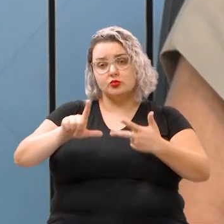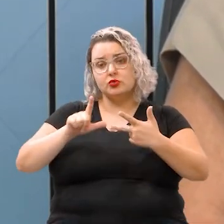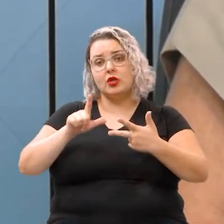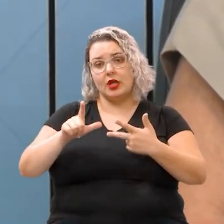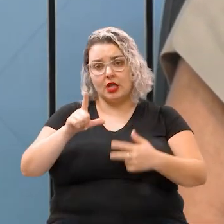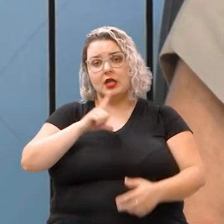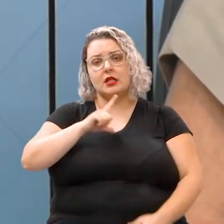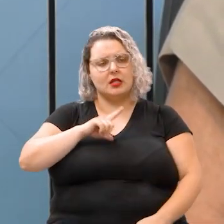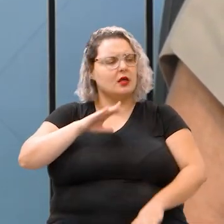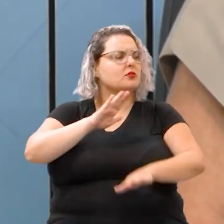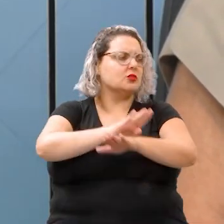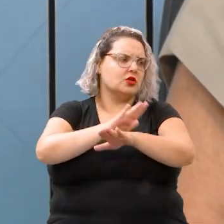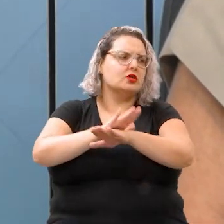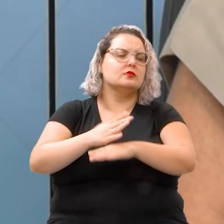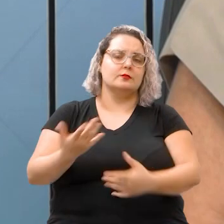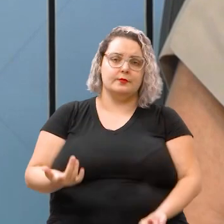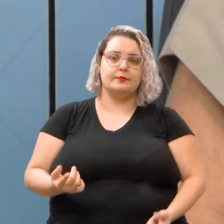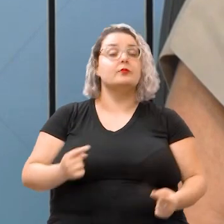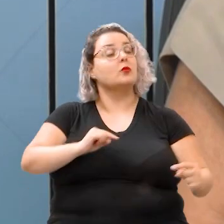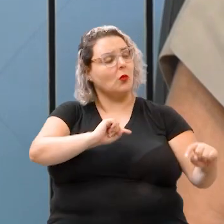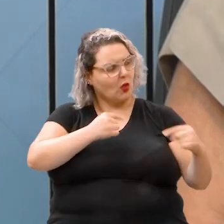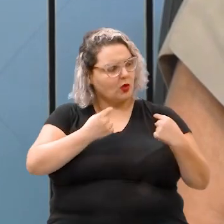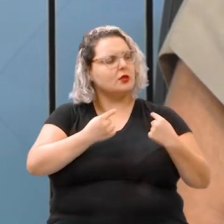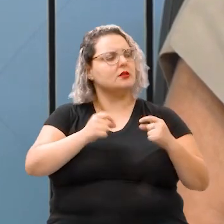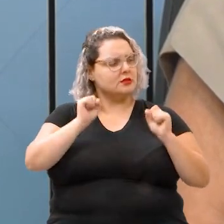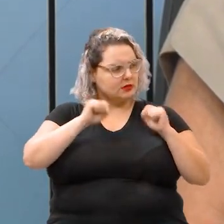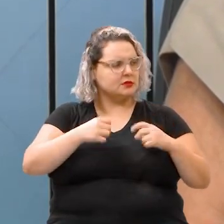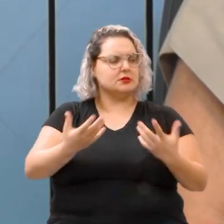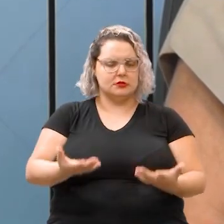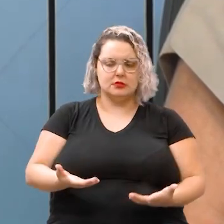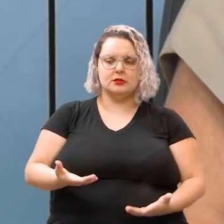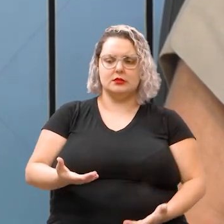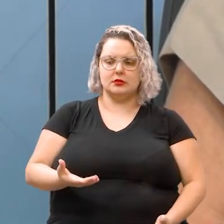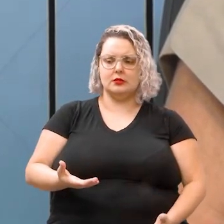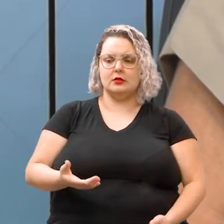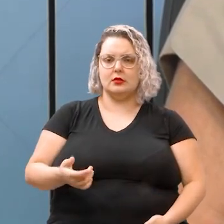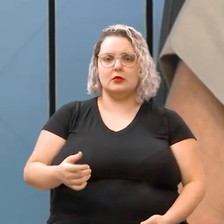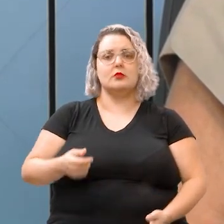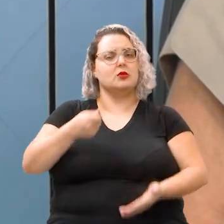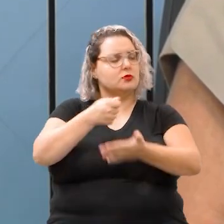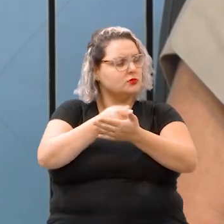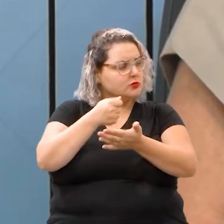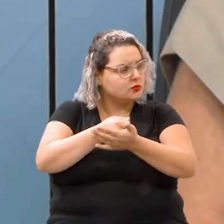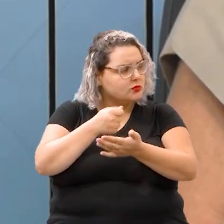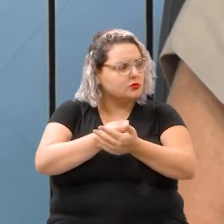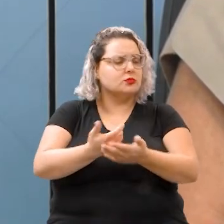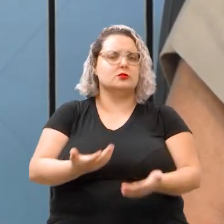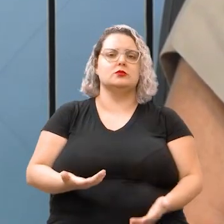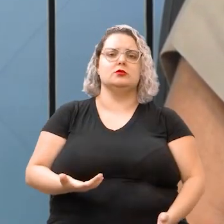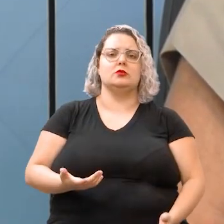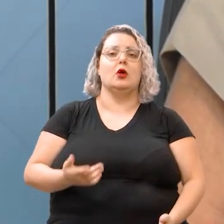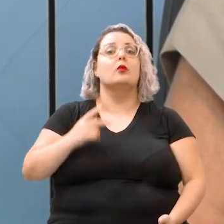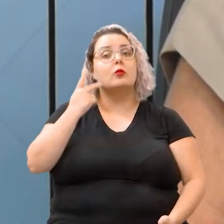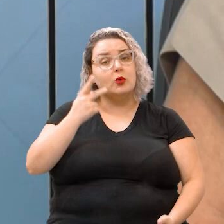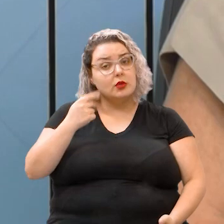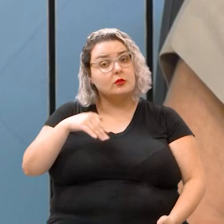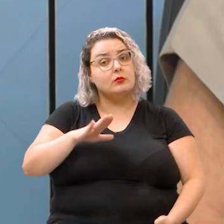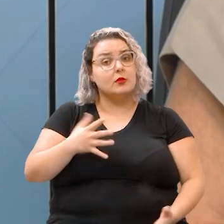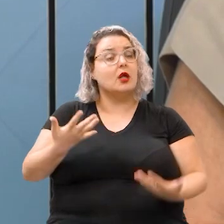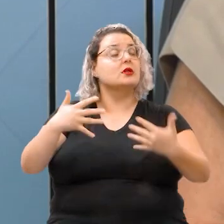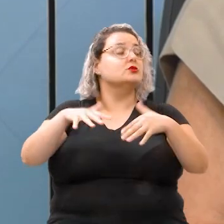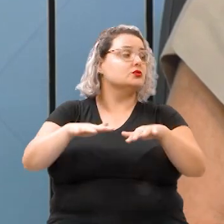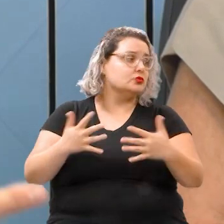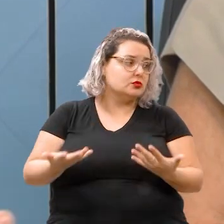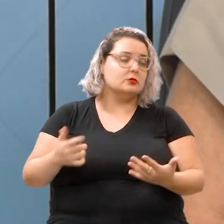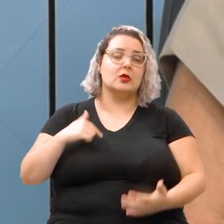temos muito a contribuir. Então, nos provoquem, viu? Sejam aqueles que nos cobrem políticas mais